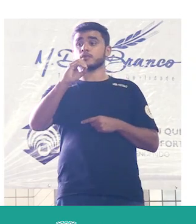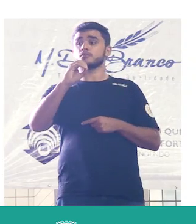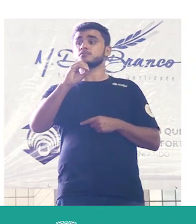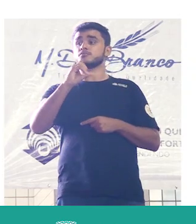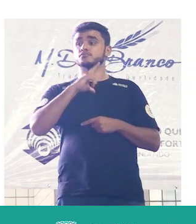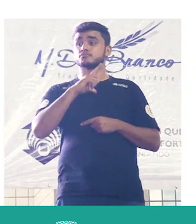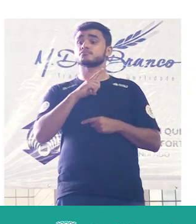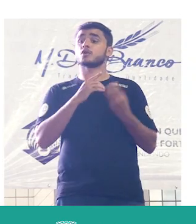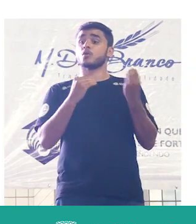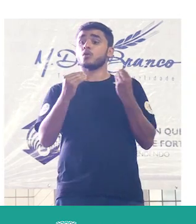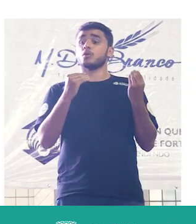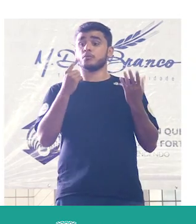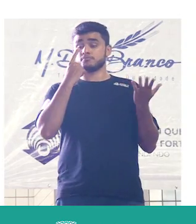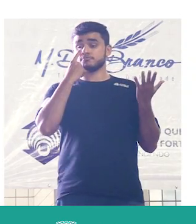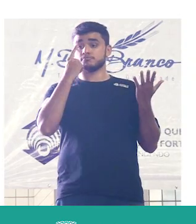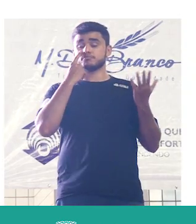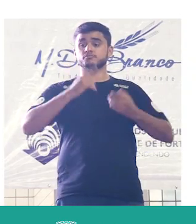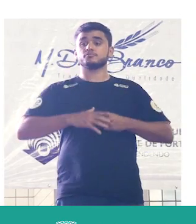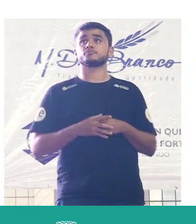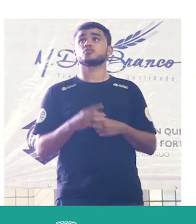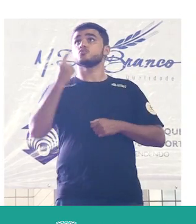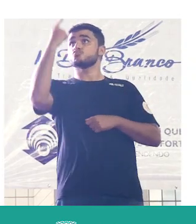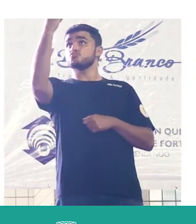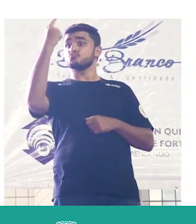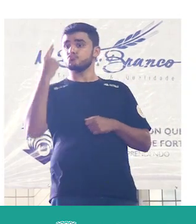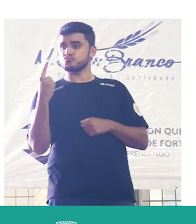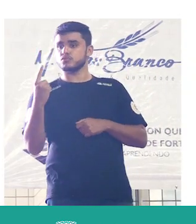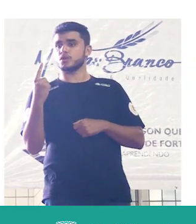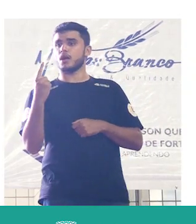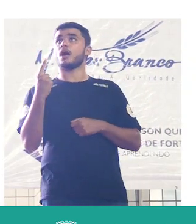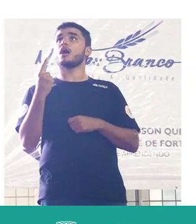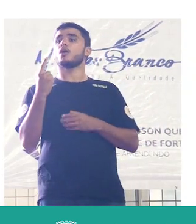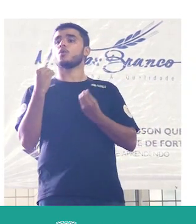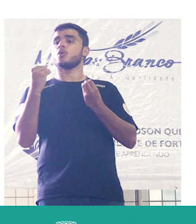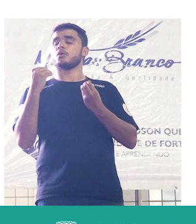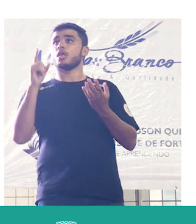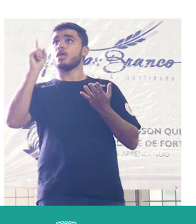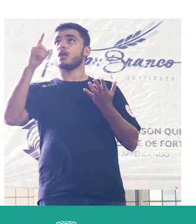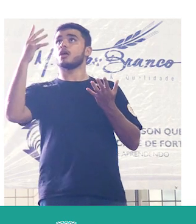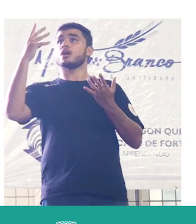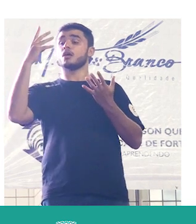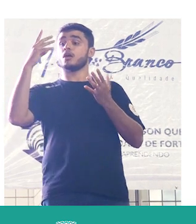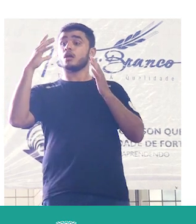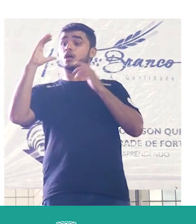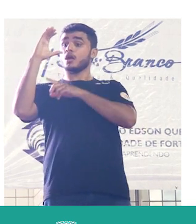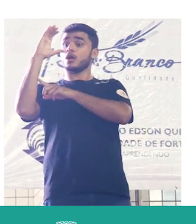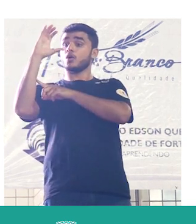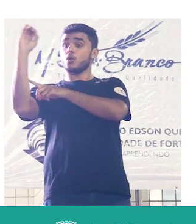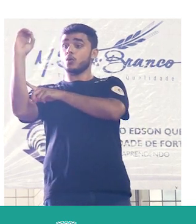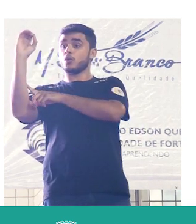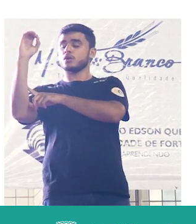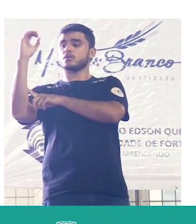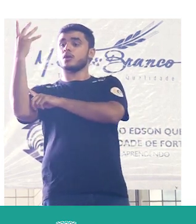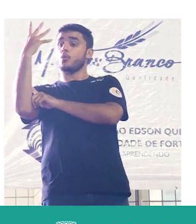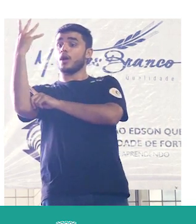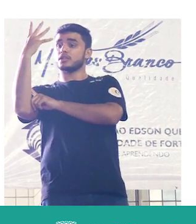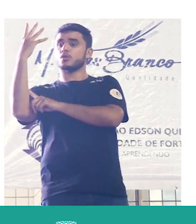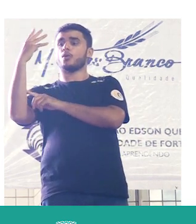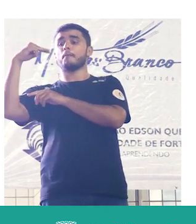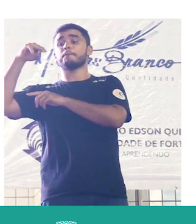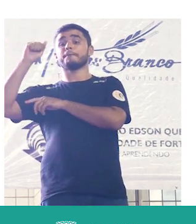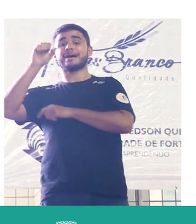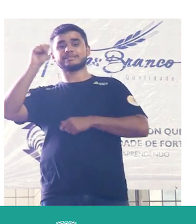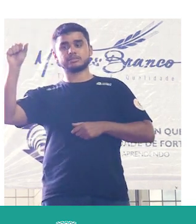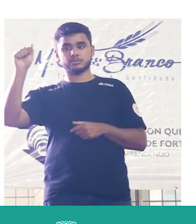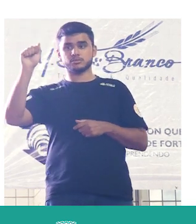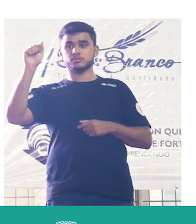Já o gás carbônico, a massa molar dele é 44. Como é que eu sei? É porque a massa atômica do carbono é 12